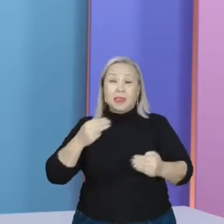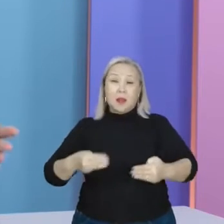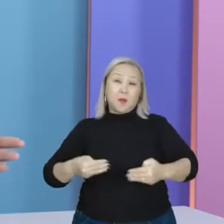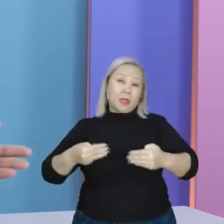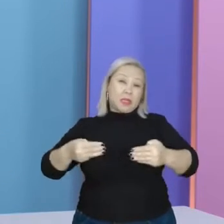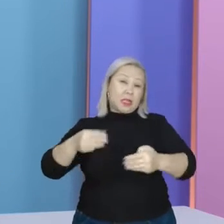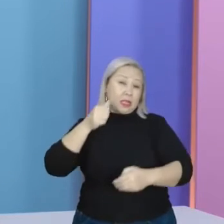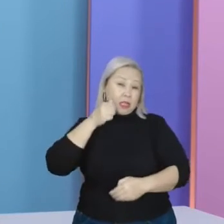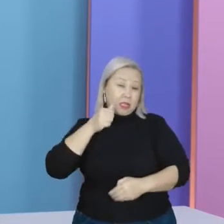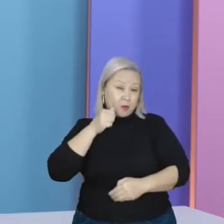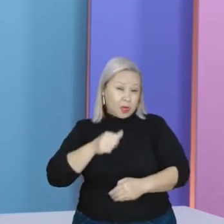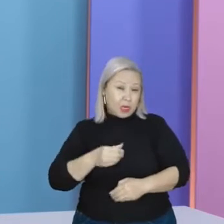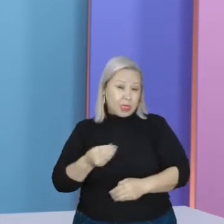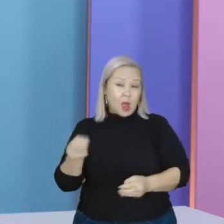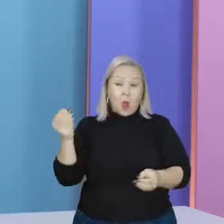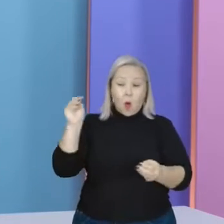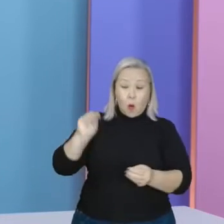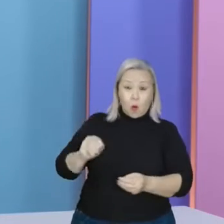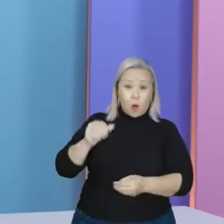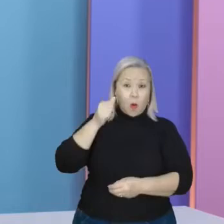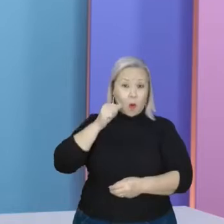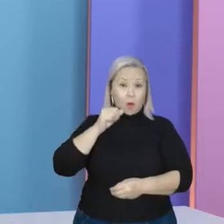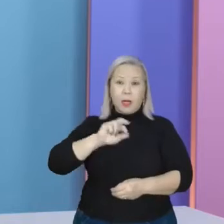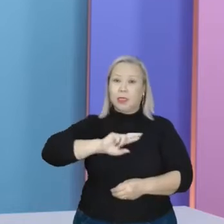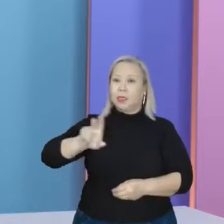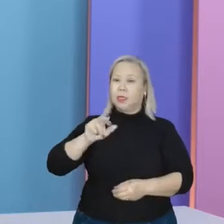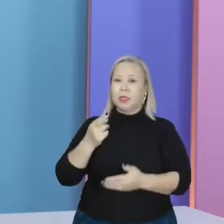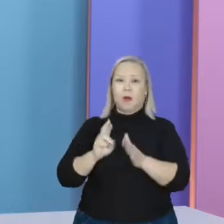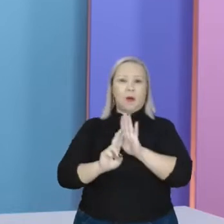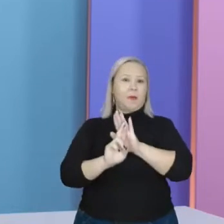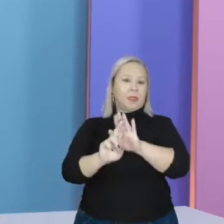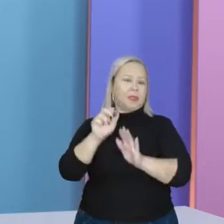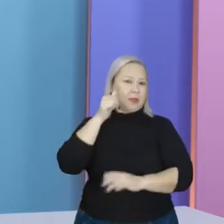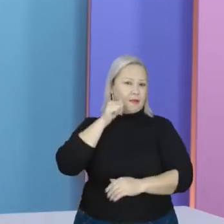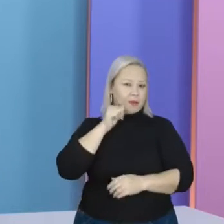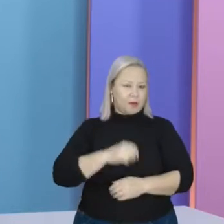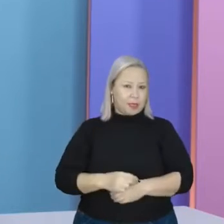mulher que não representava as mulheres, muito pelo contrário, fazia uma política